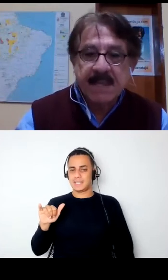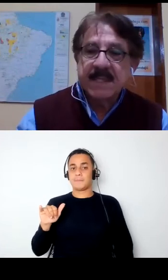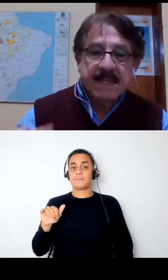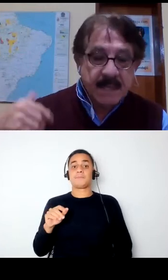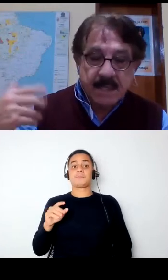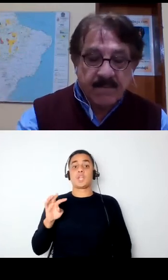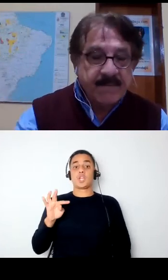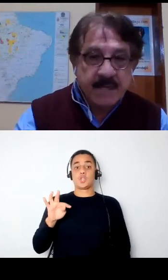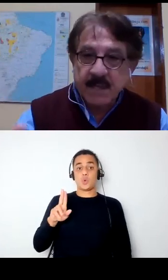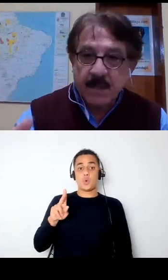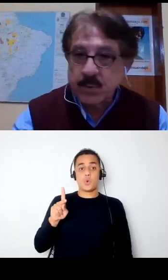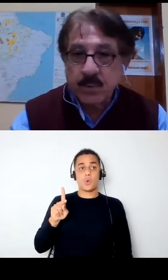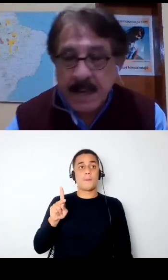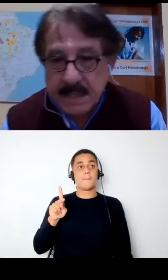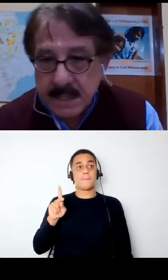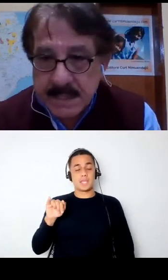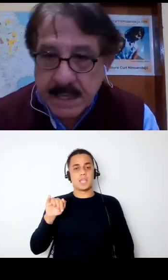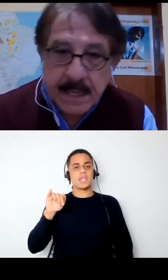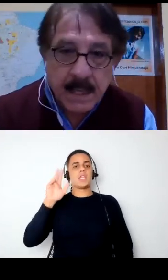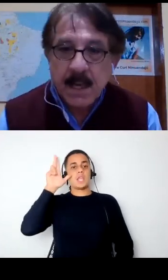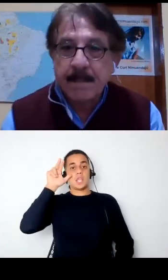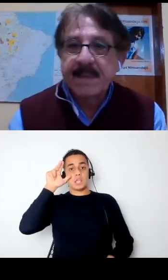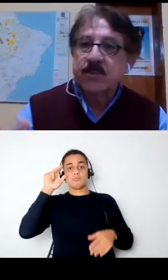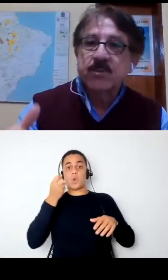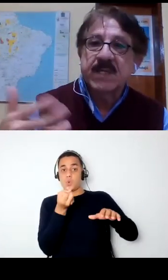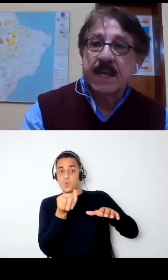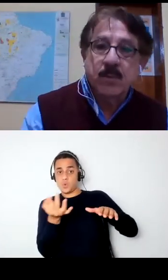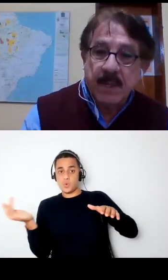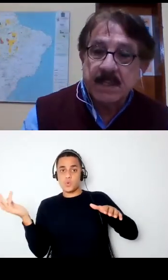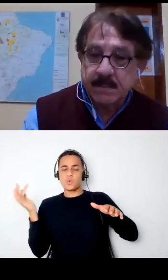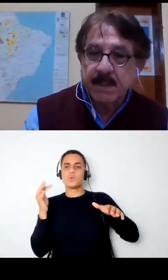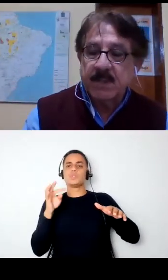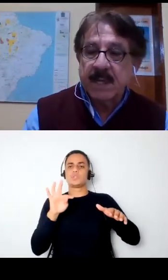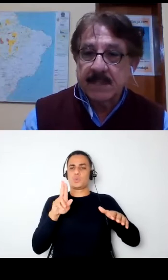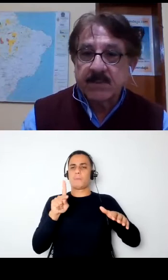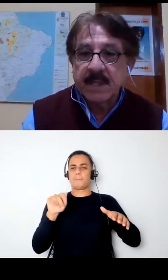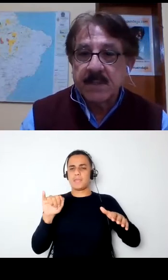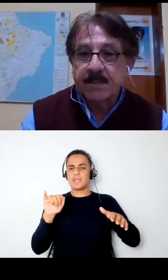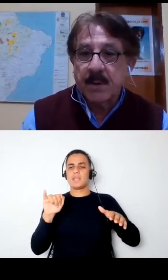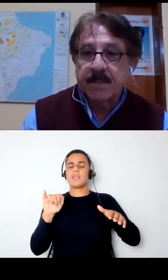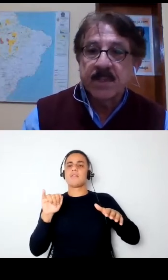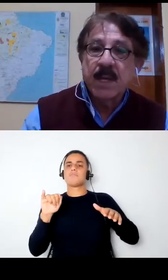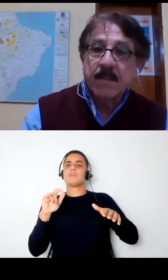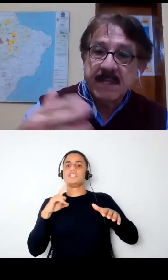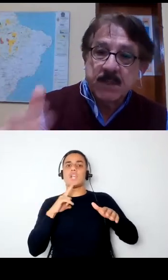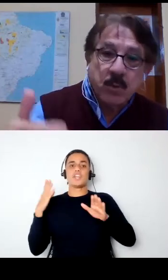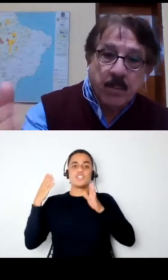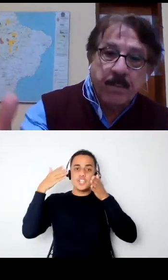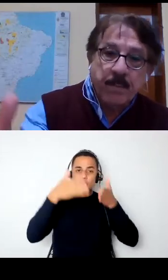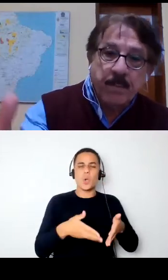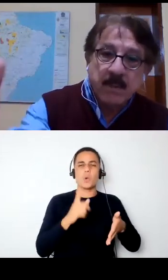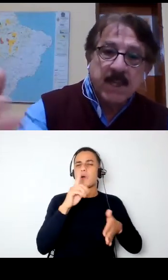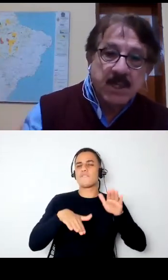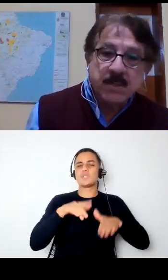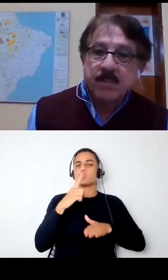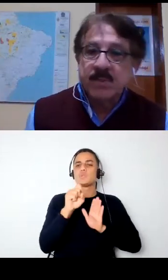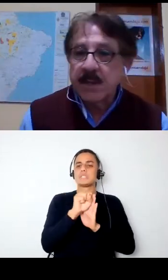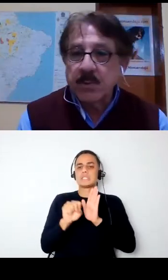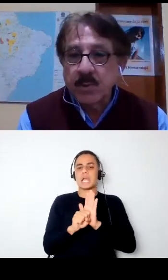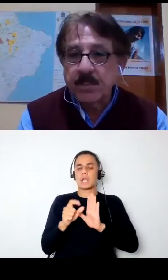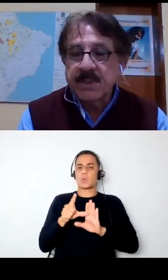costa brasileira, talvez em alguns lugares até apenas um século antes, pelos relatos deles próprios. Mas eles ocuparam